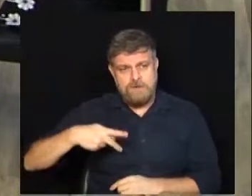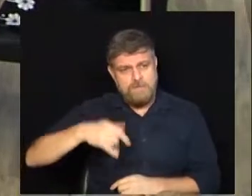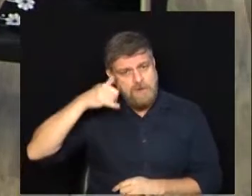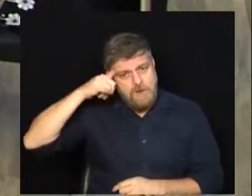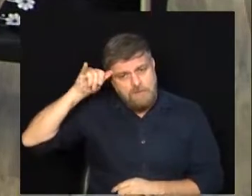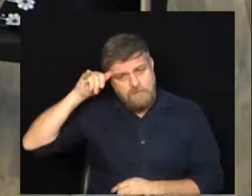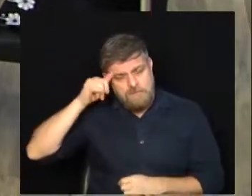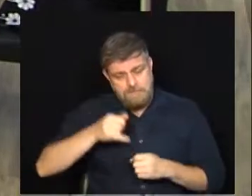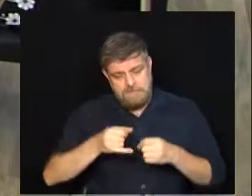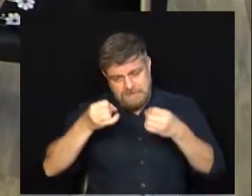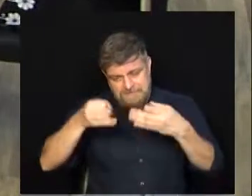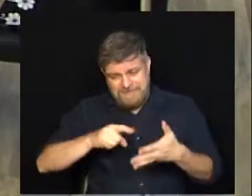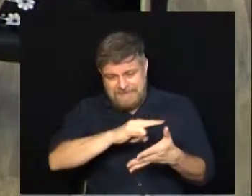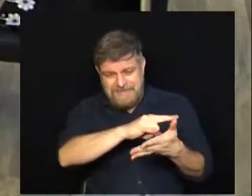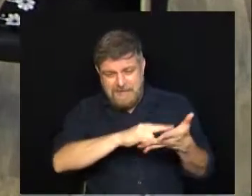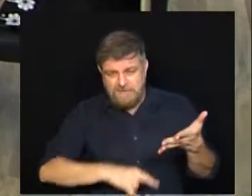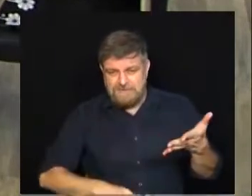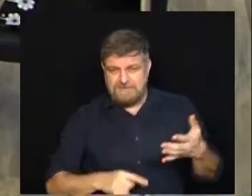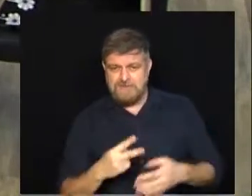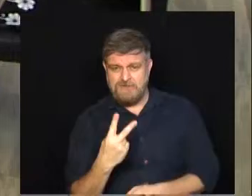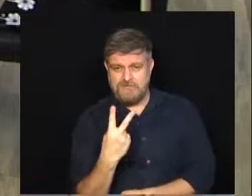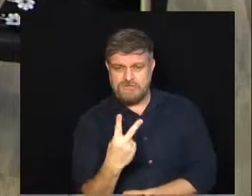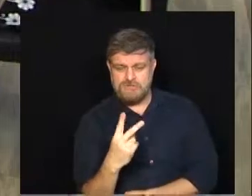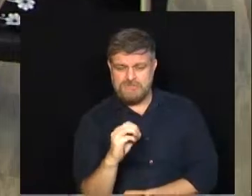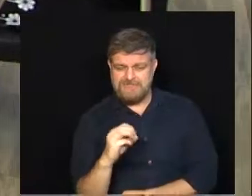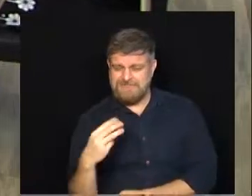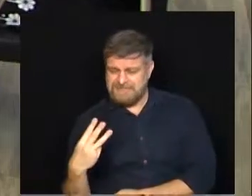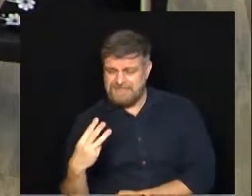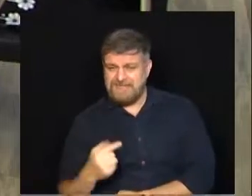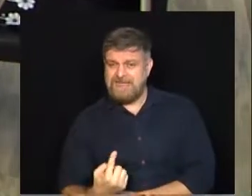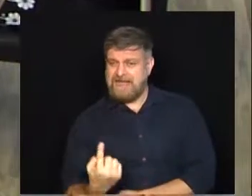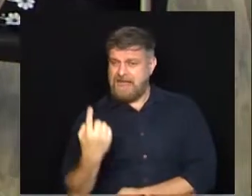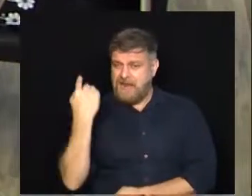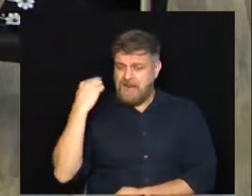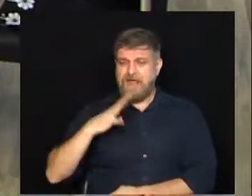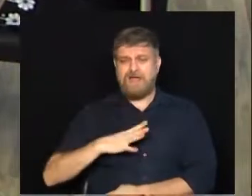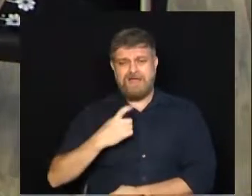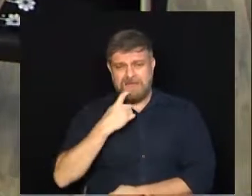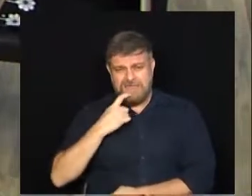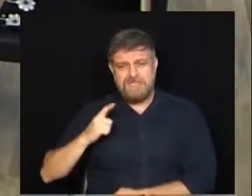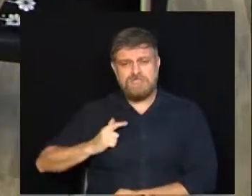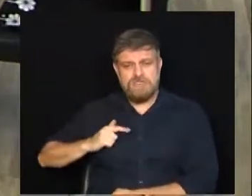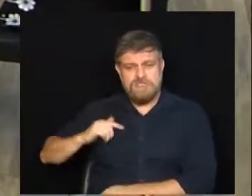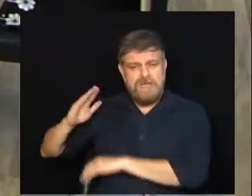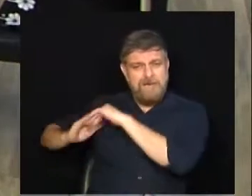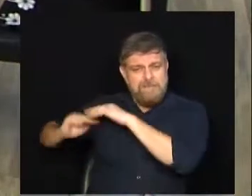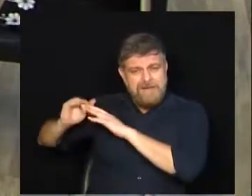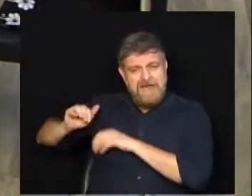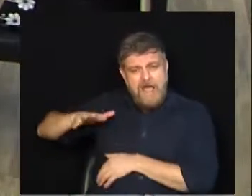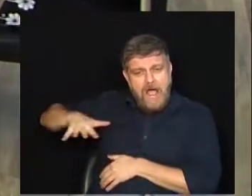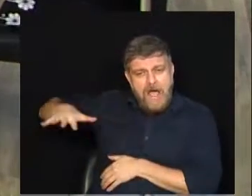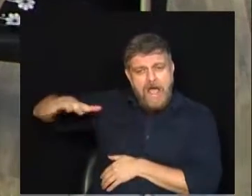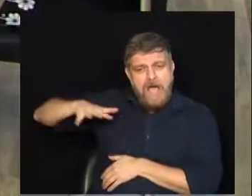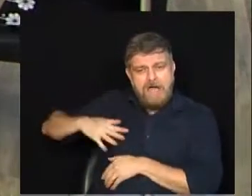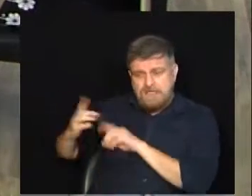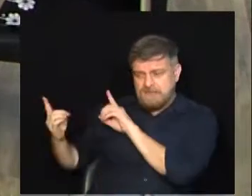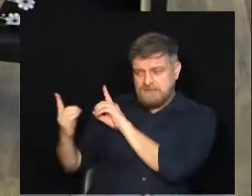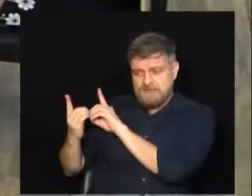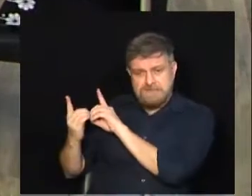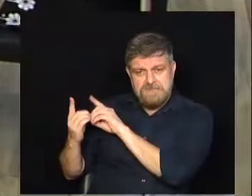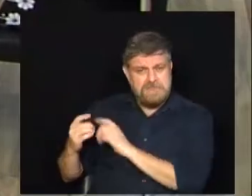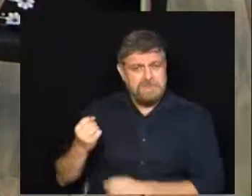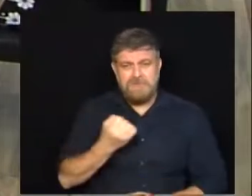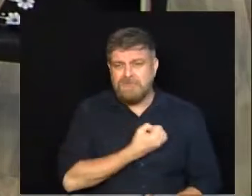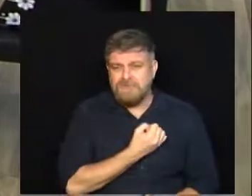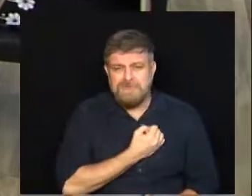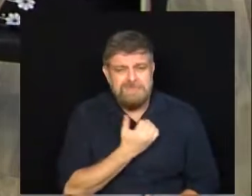dessa moção de 2003, falamos de serviços que existiam e que hoje não aparecem tanto, números não consolidados. Eu